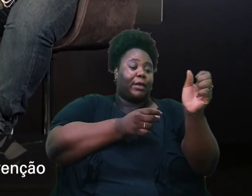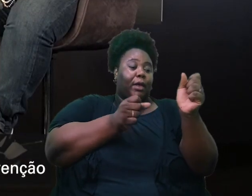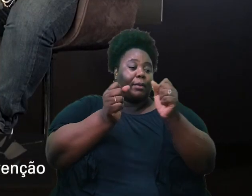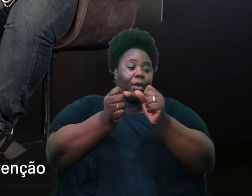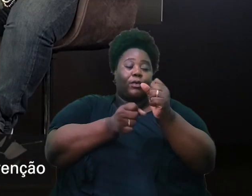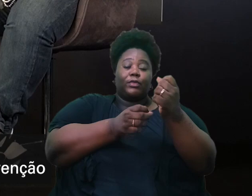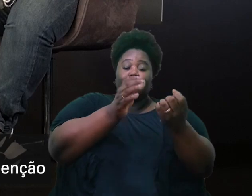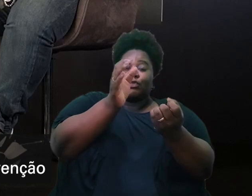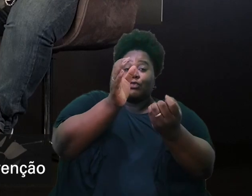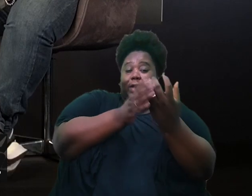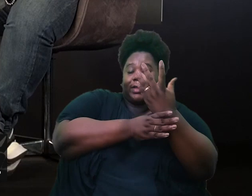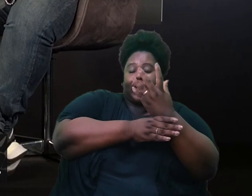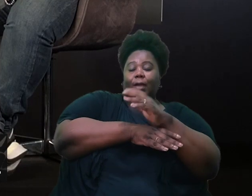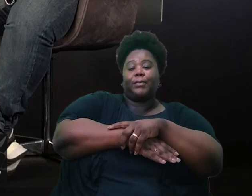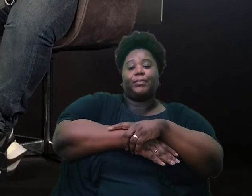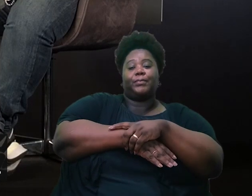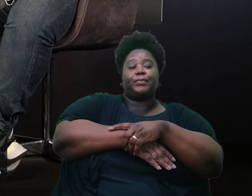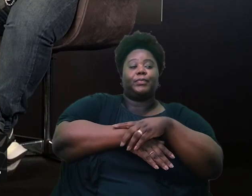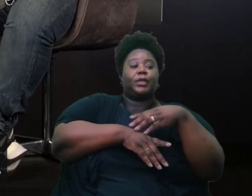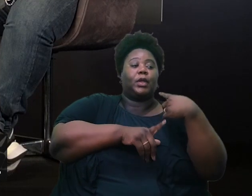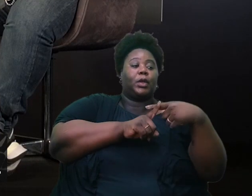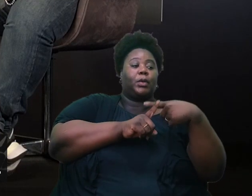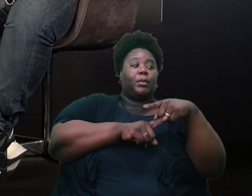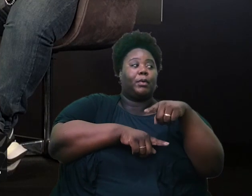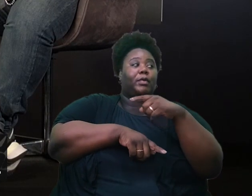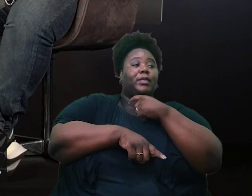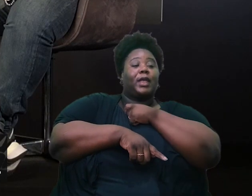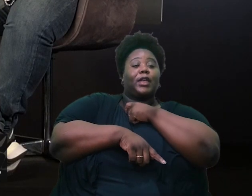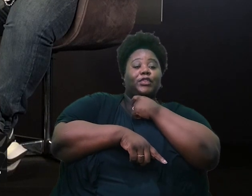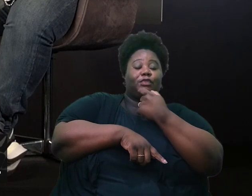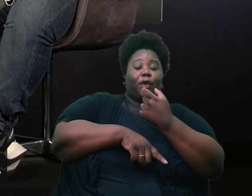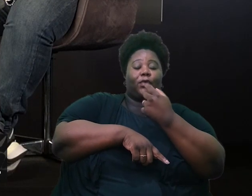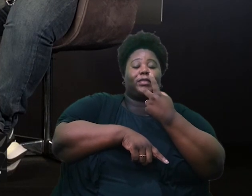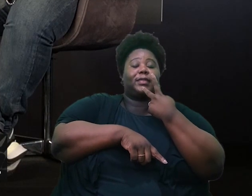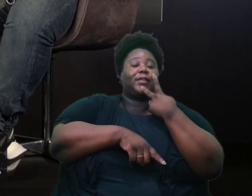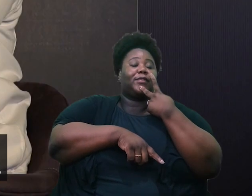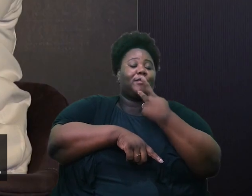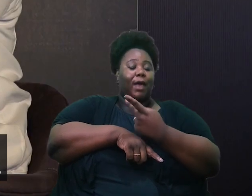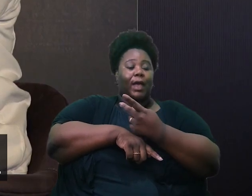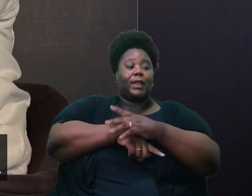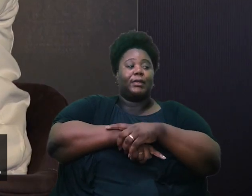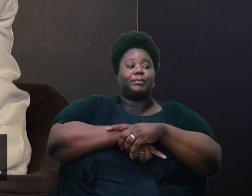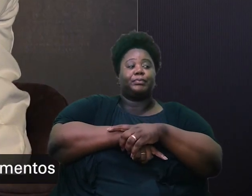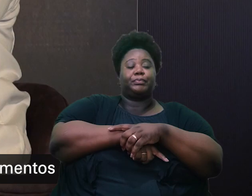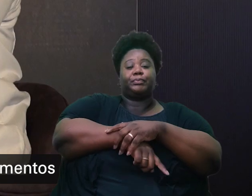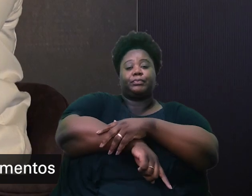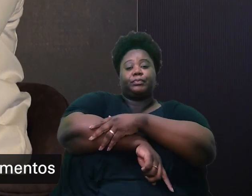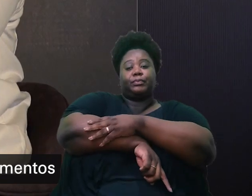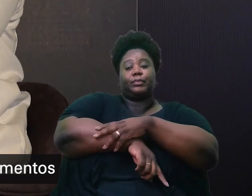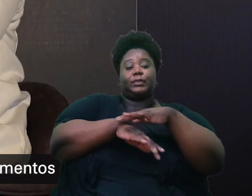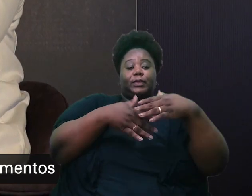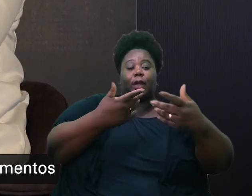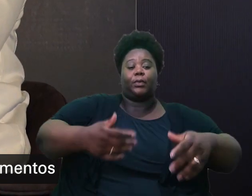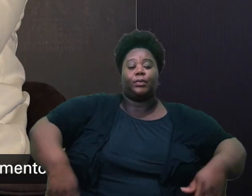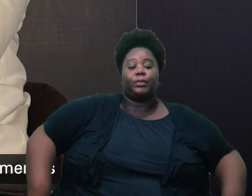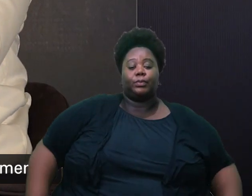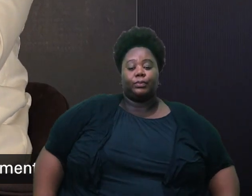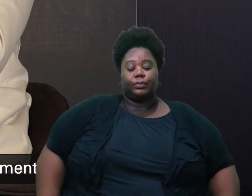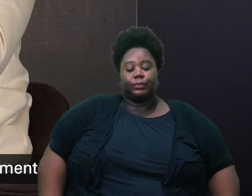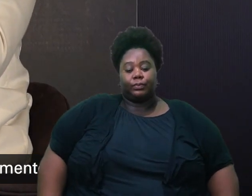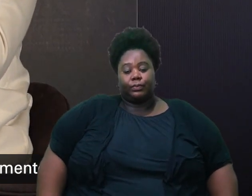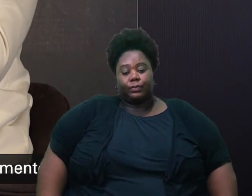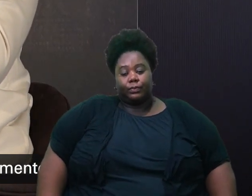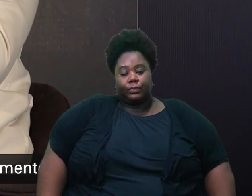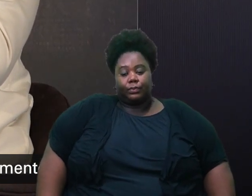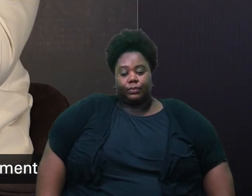da invenção justamente dessas vozes e dessas falas de encantamento. Então, hoje eu acho